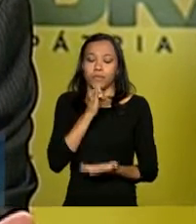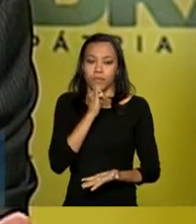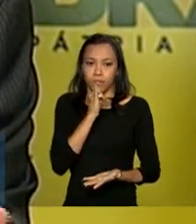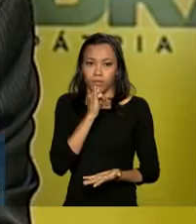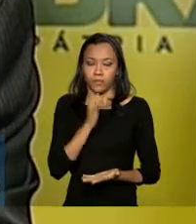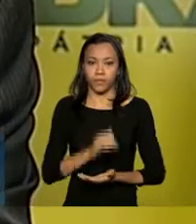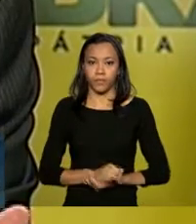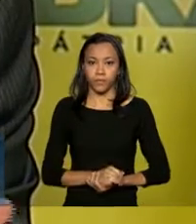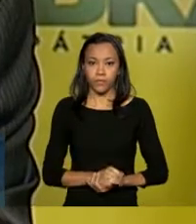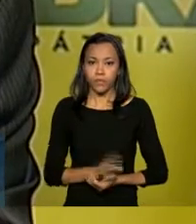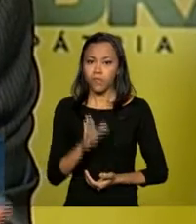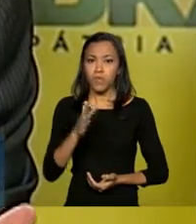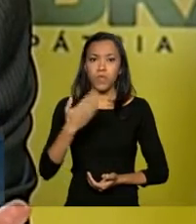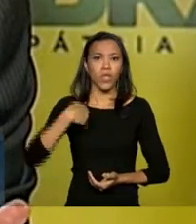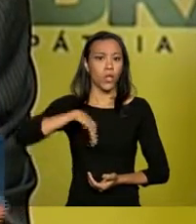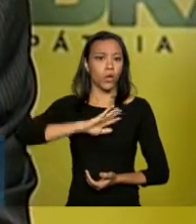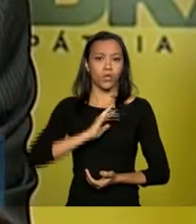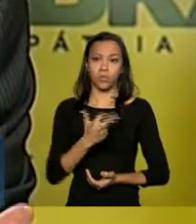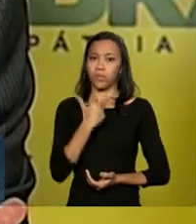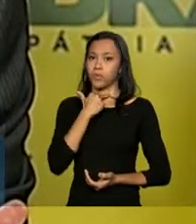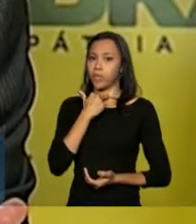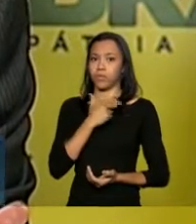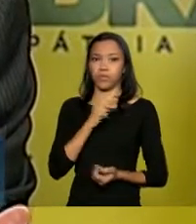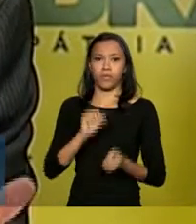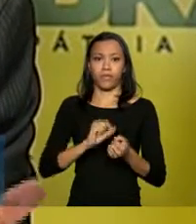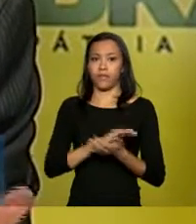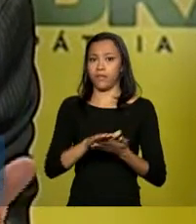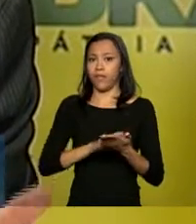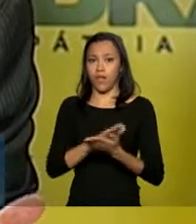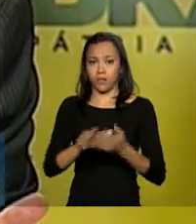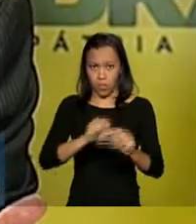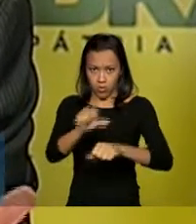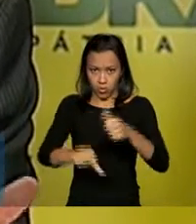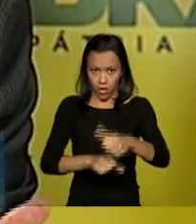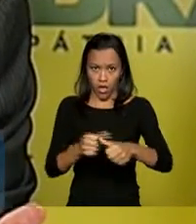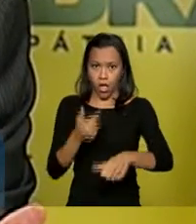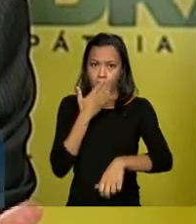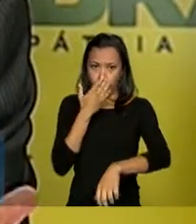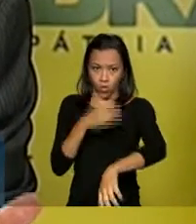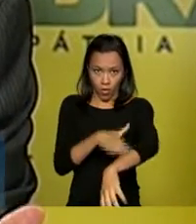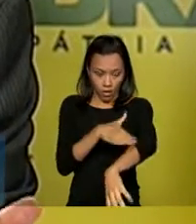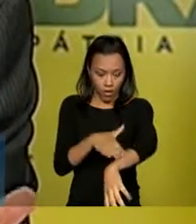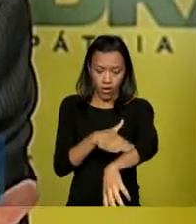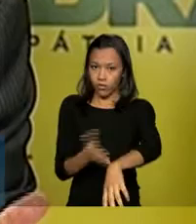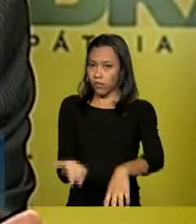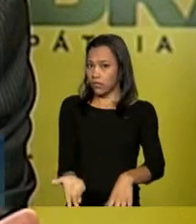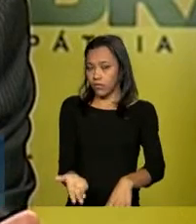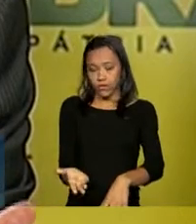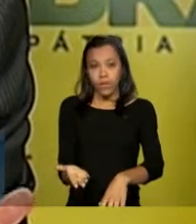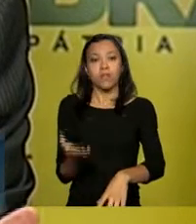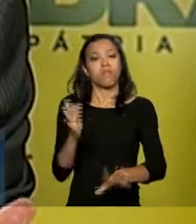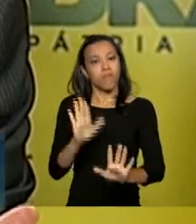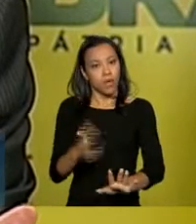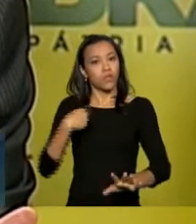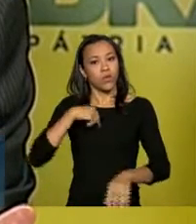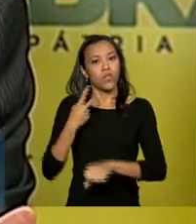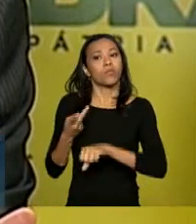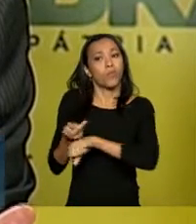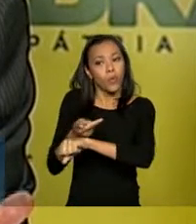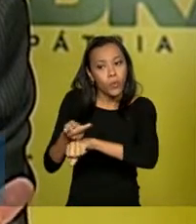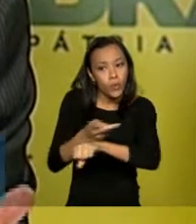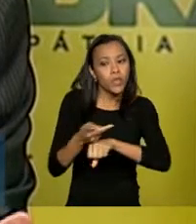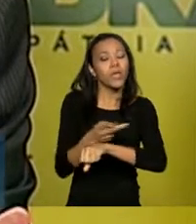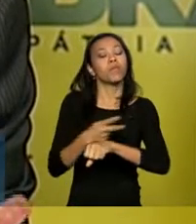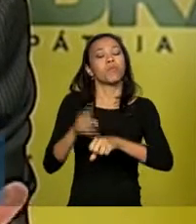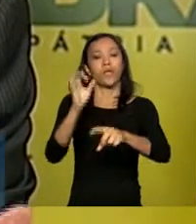que não podemos fazer nada a respeito da cor da pele. Agora, nós podemos, sim, procurar que a sociedade seja mais